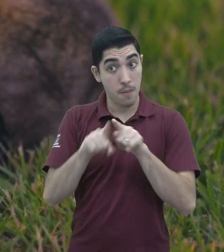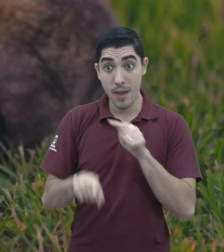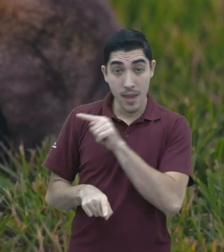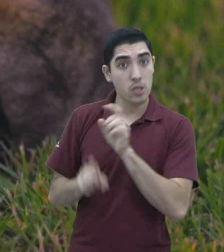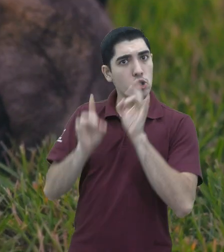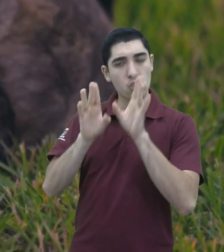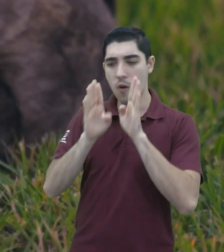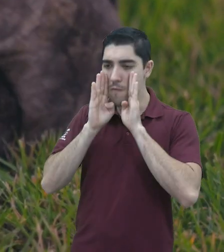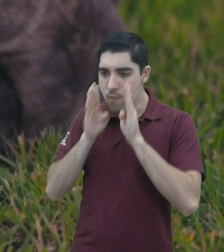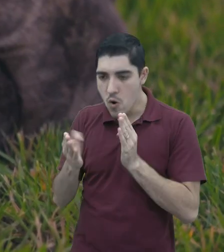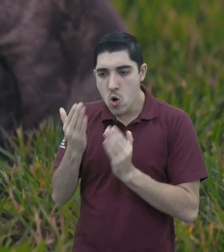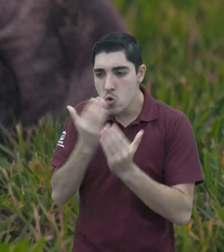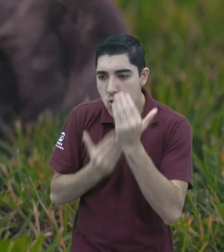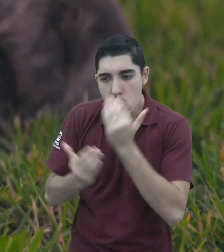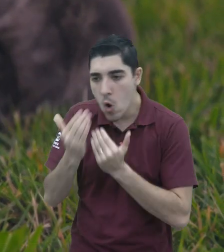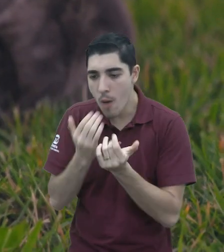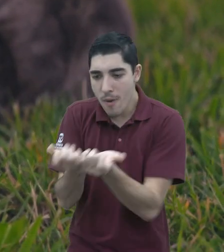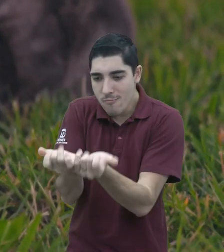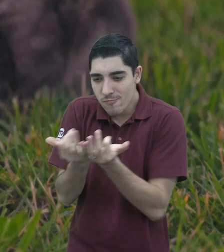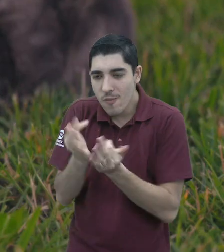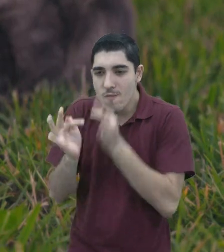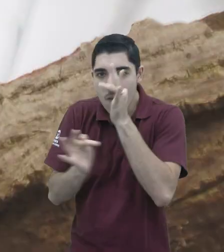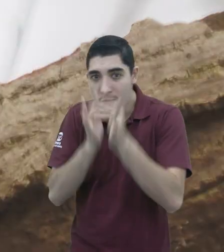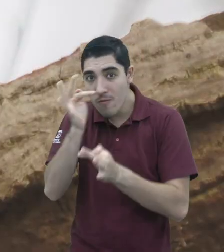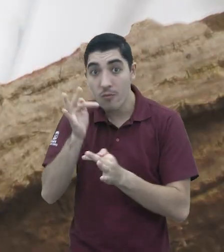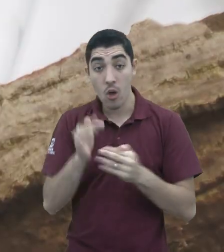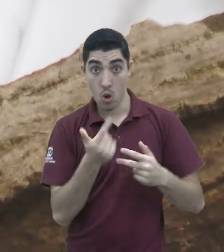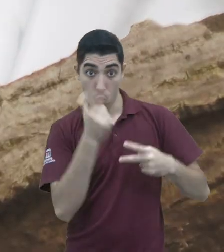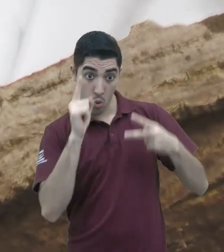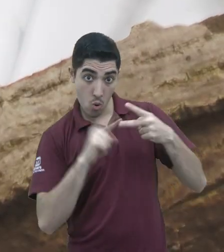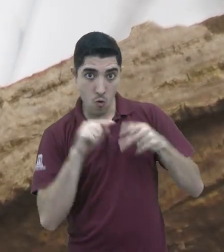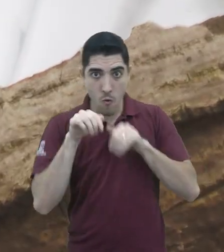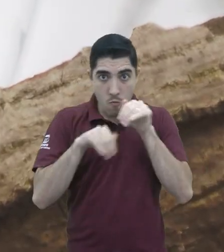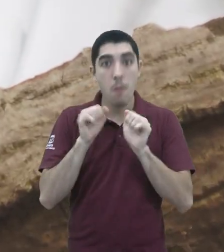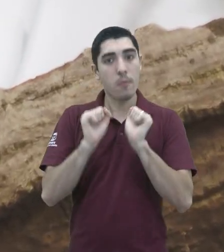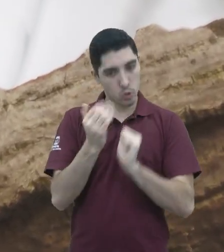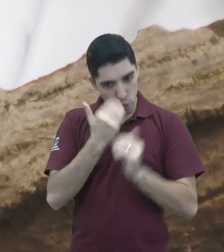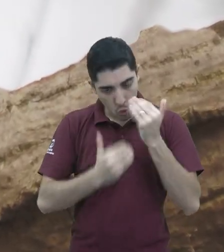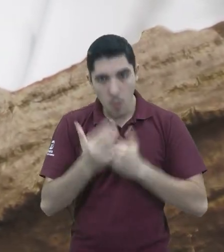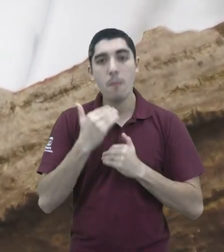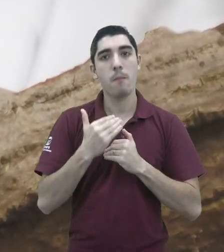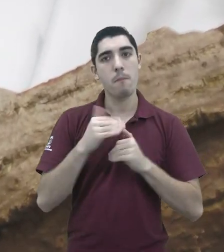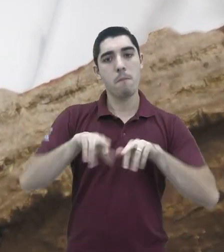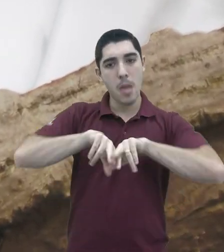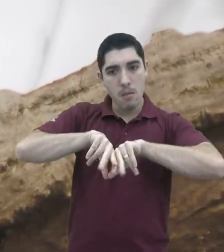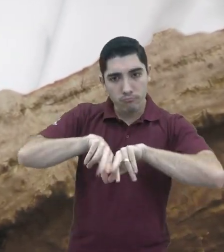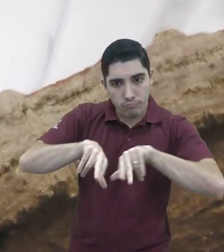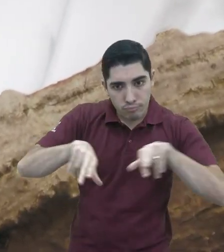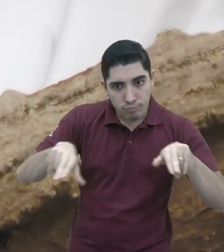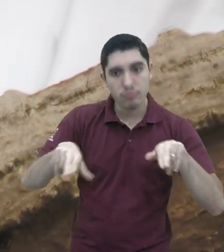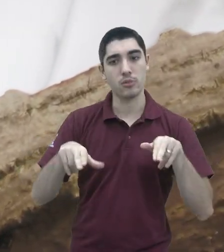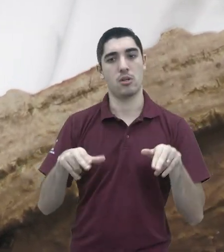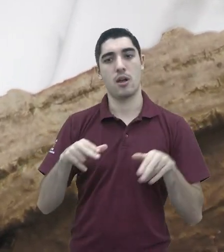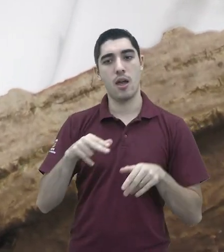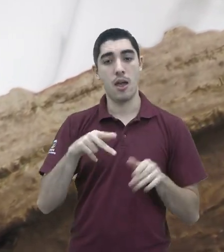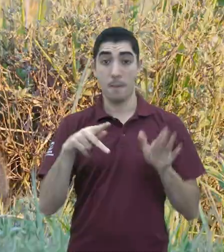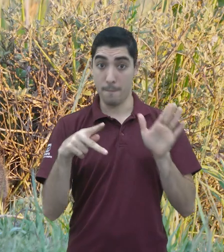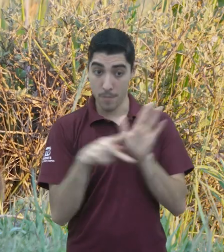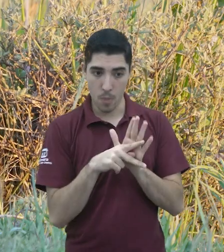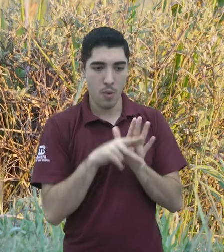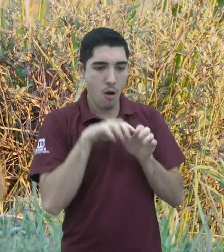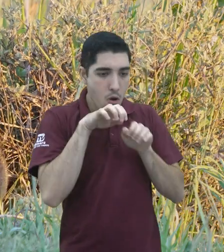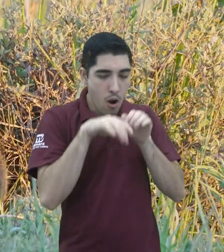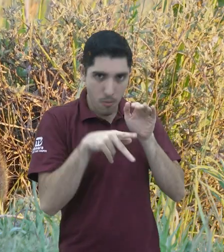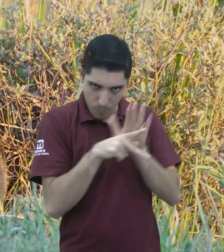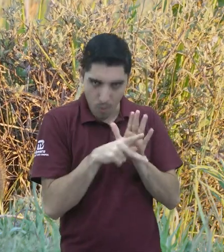quase estritamente herbívoros, enquanto os roedores são, em alguns casos, onívoros, ou seja, animais que se